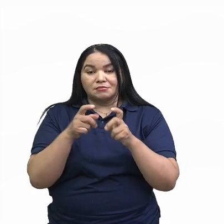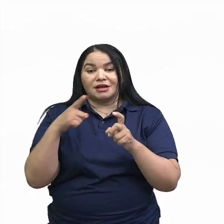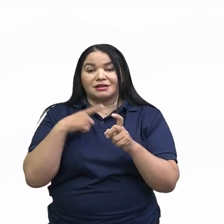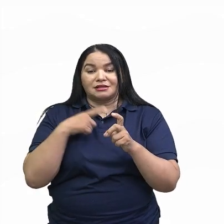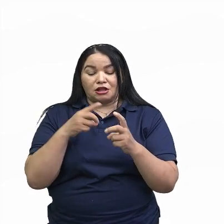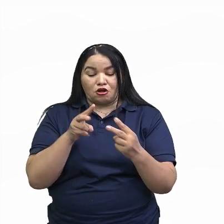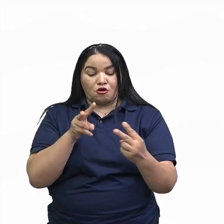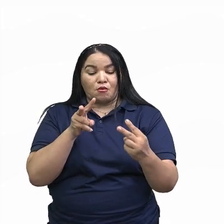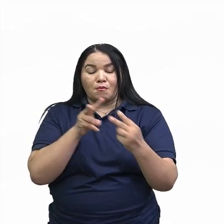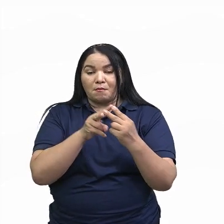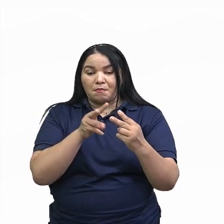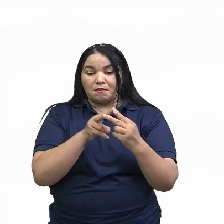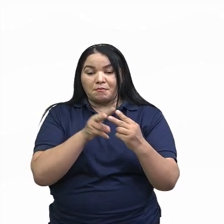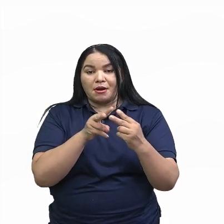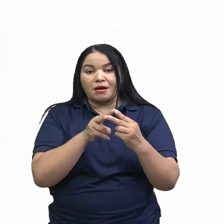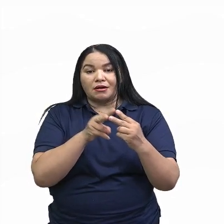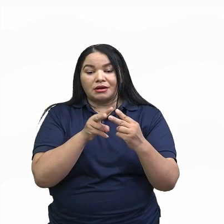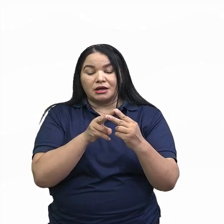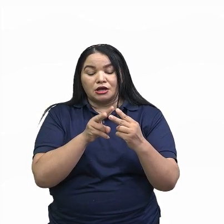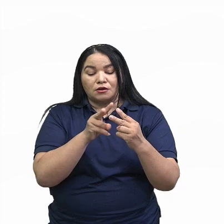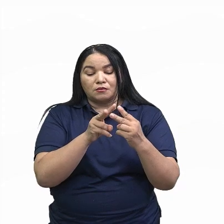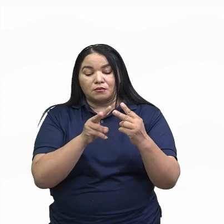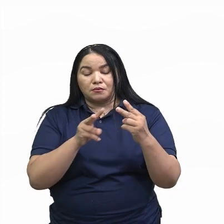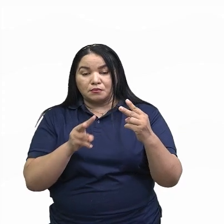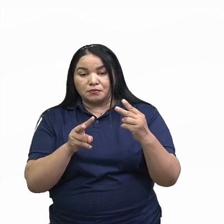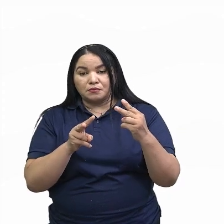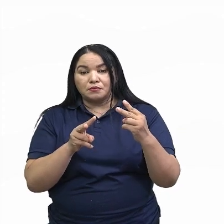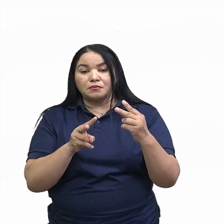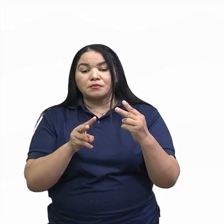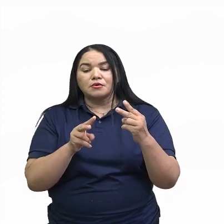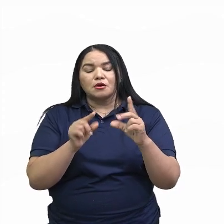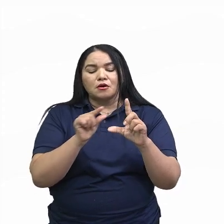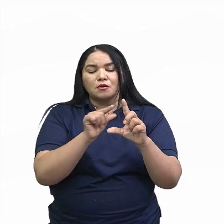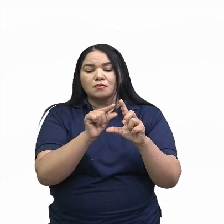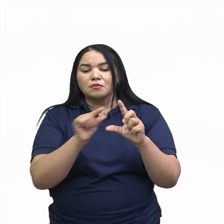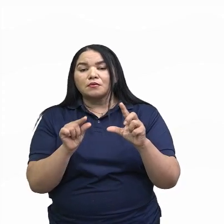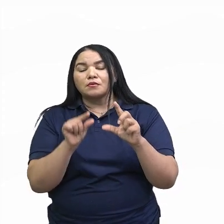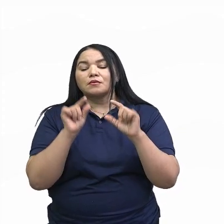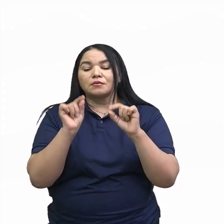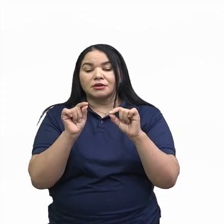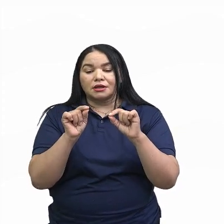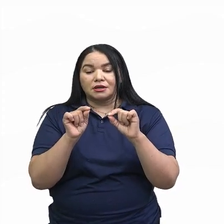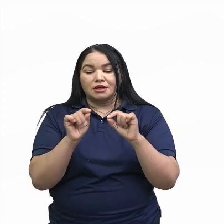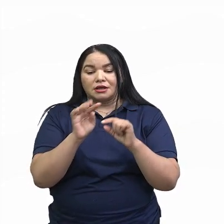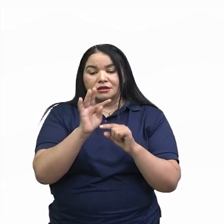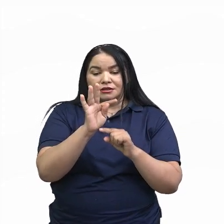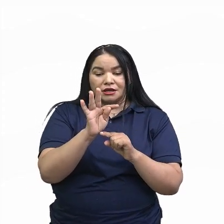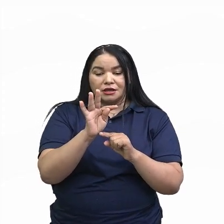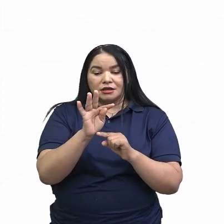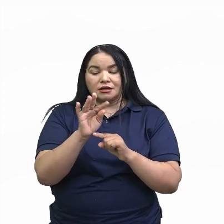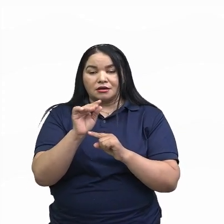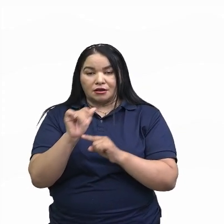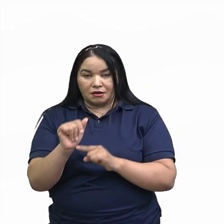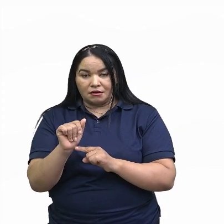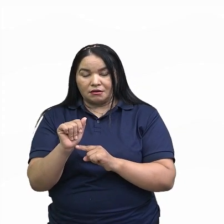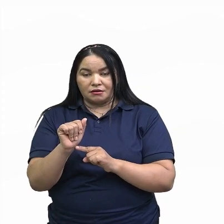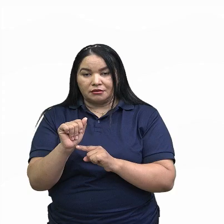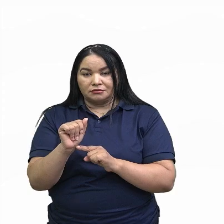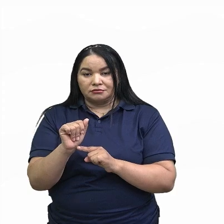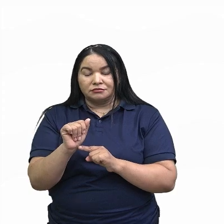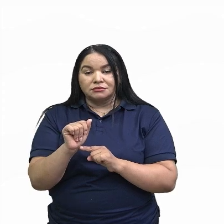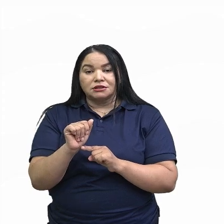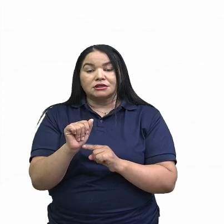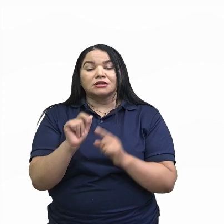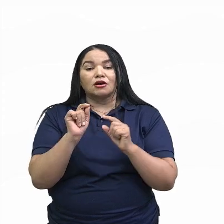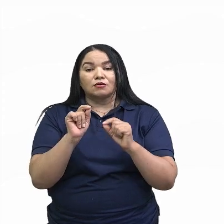de bases nitrogenadas que estão saindo daquela molécula. Qual é esse par? Timina e adenina, né, nessa representação. Ou